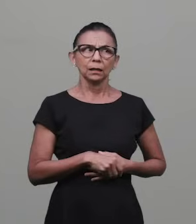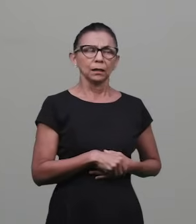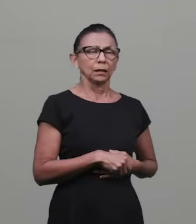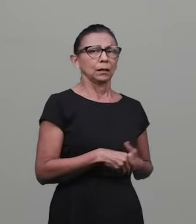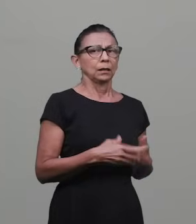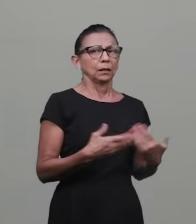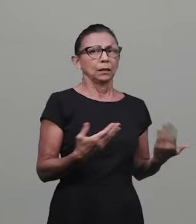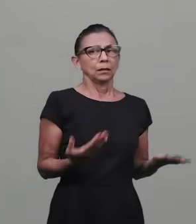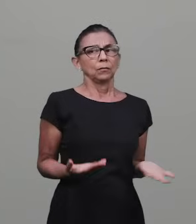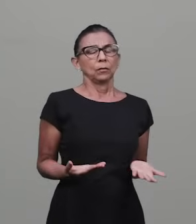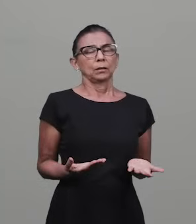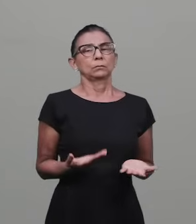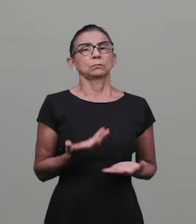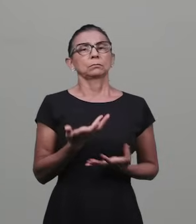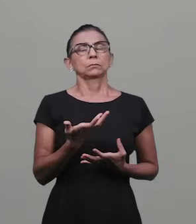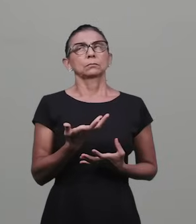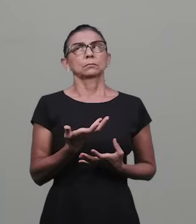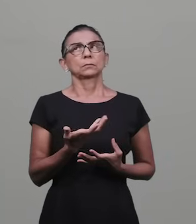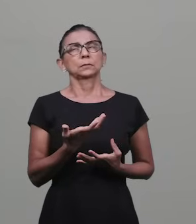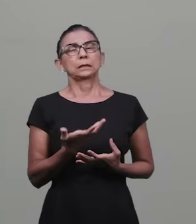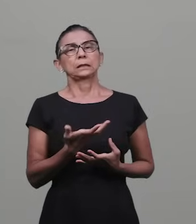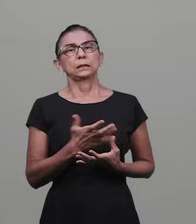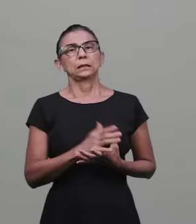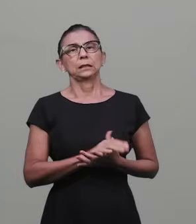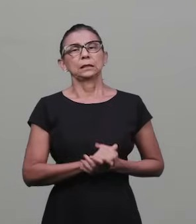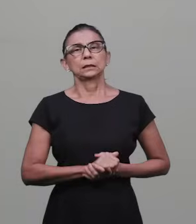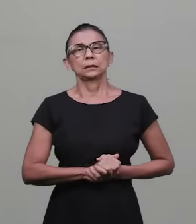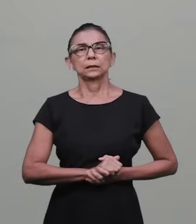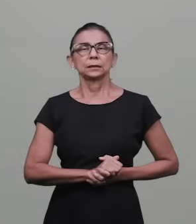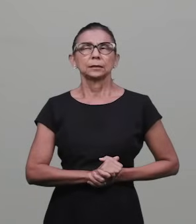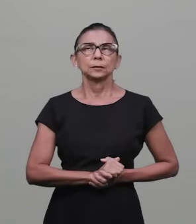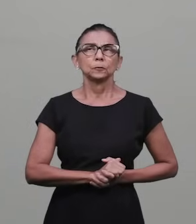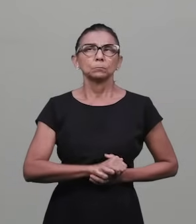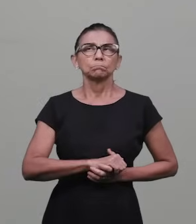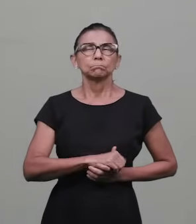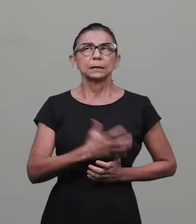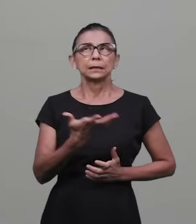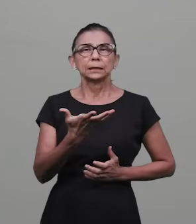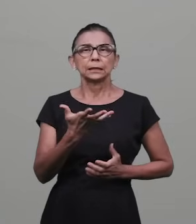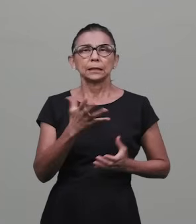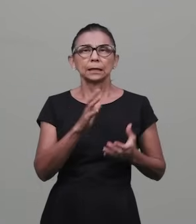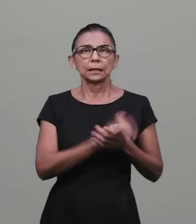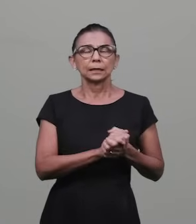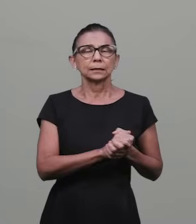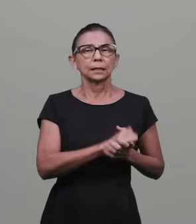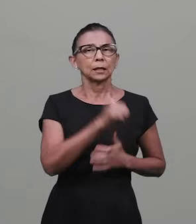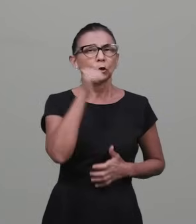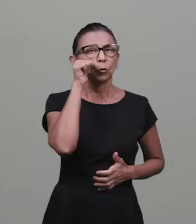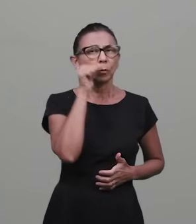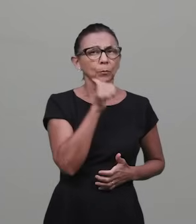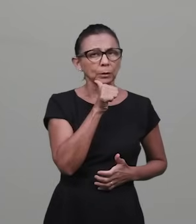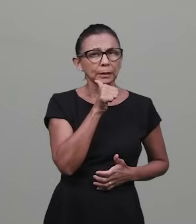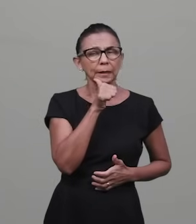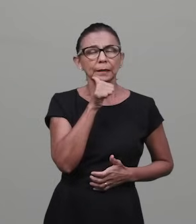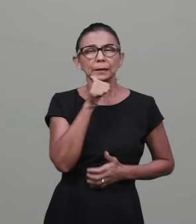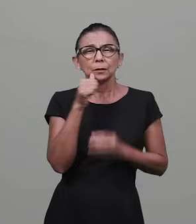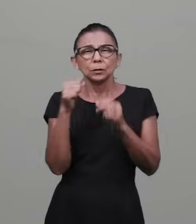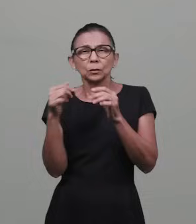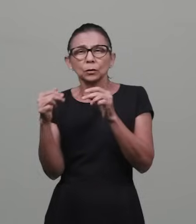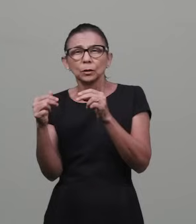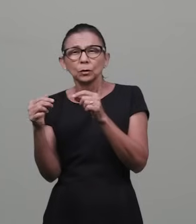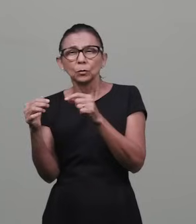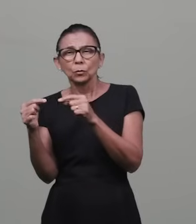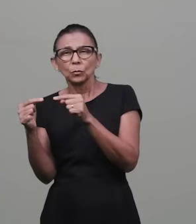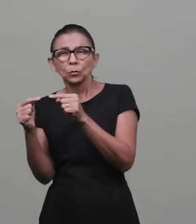uma esposa que fosse uma pessoa que tivesse os mesmos princípios dele, podemos dizer assim. Quando ele estava quase desistindo de